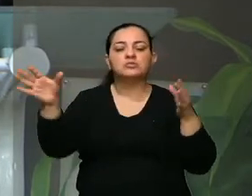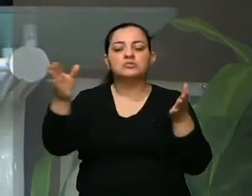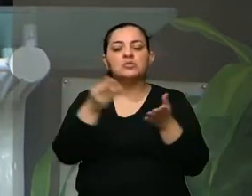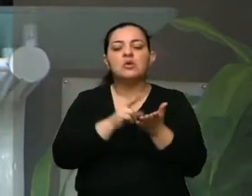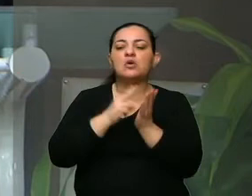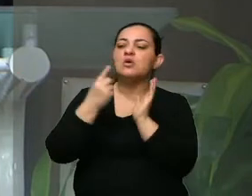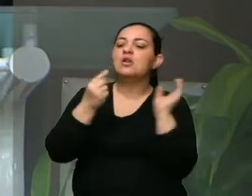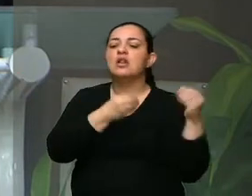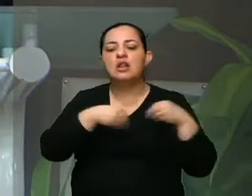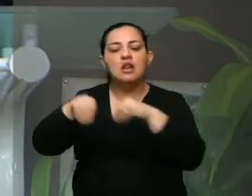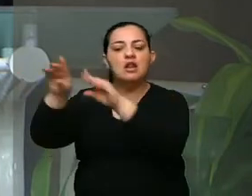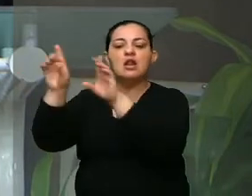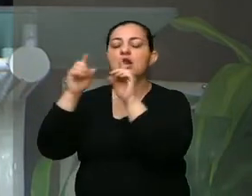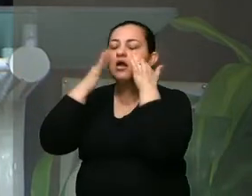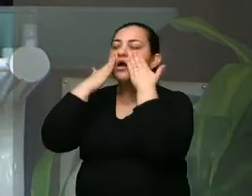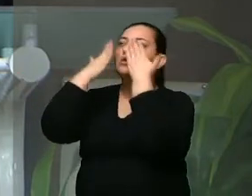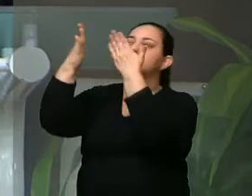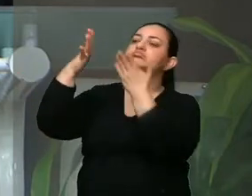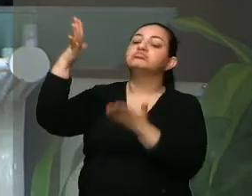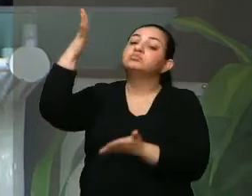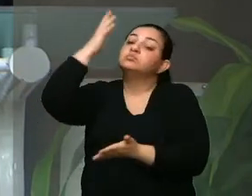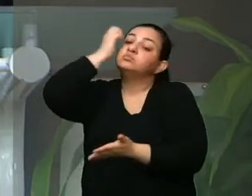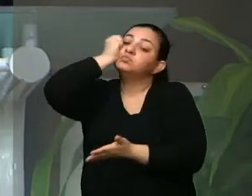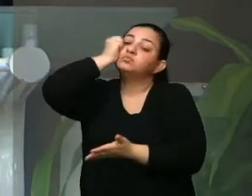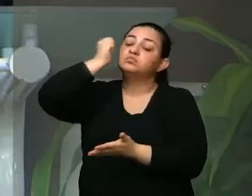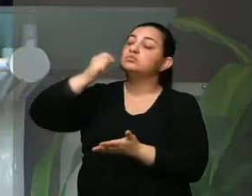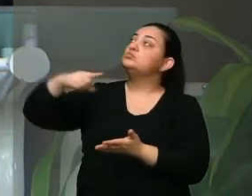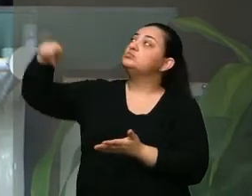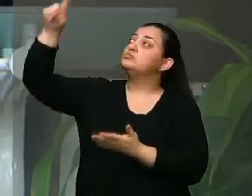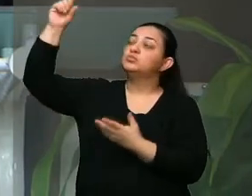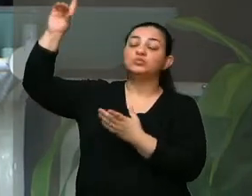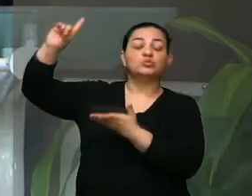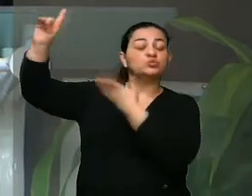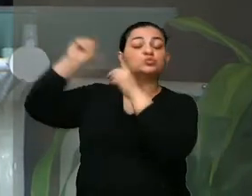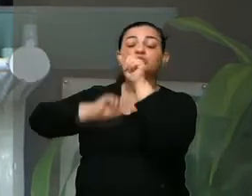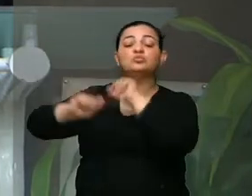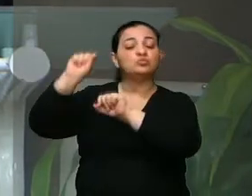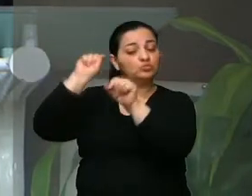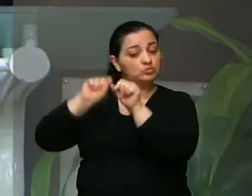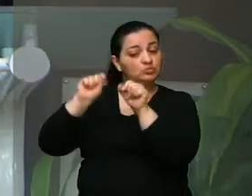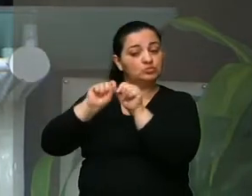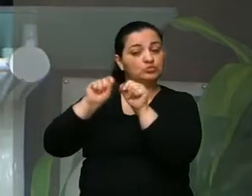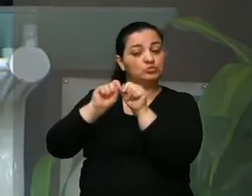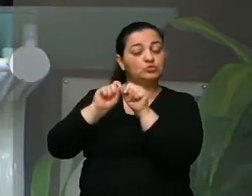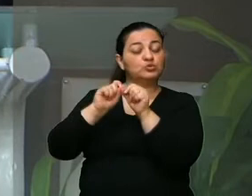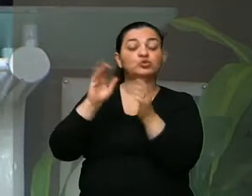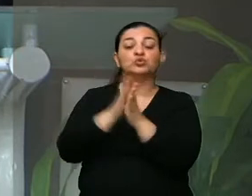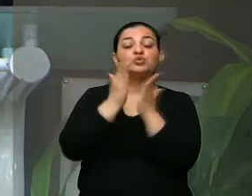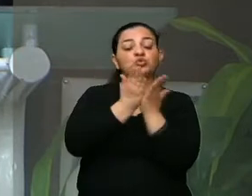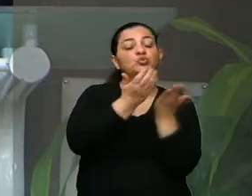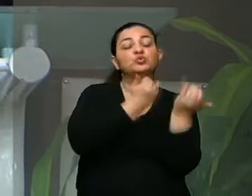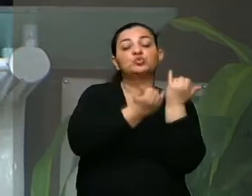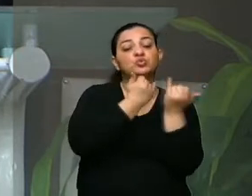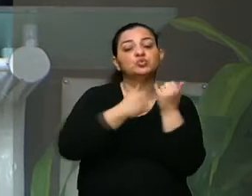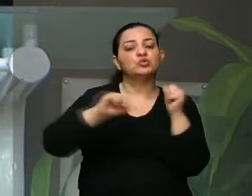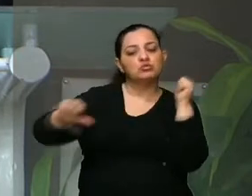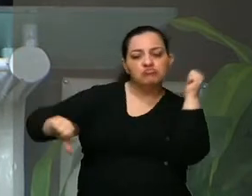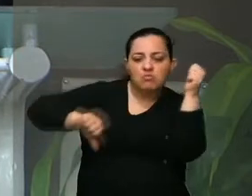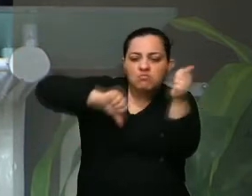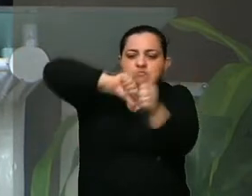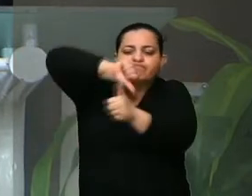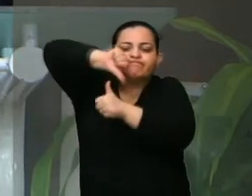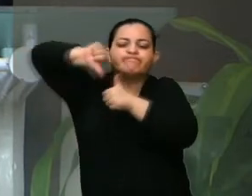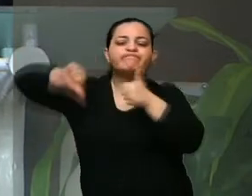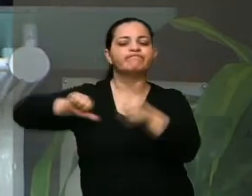testemunhar esta grande adoção e o que foi que ele fez a bíblia diz que ele foi transfigurado